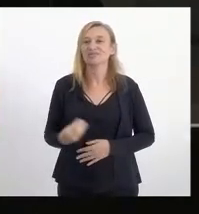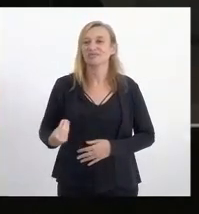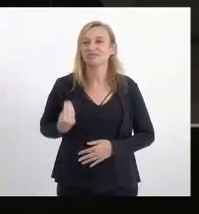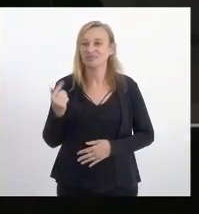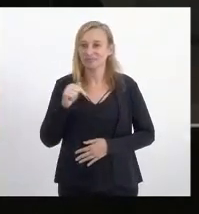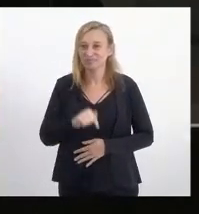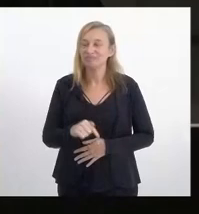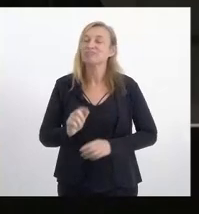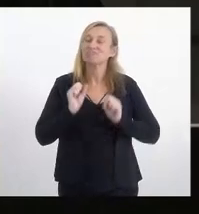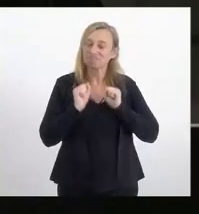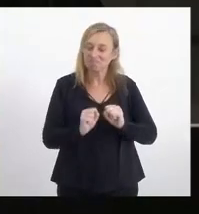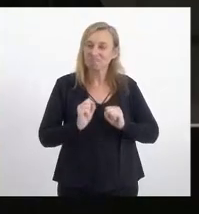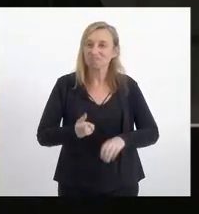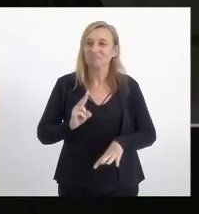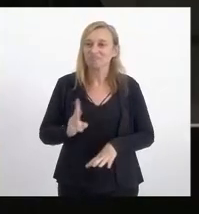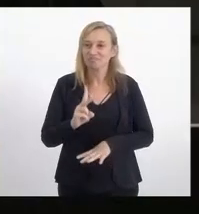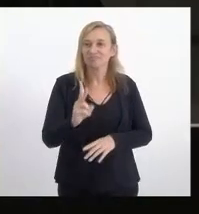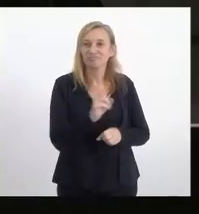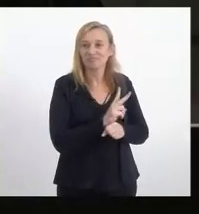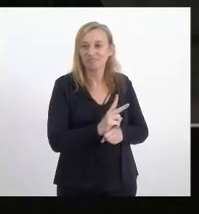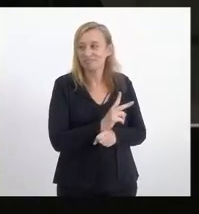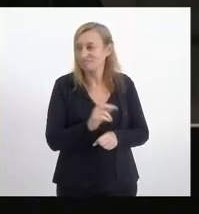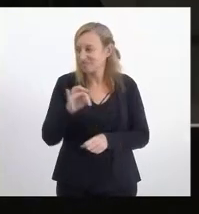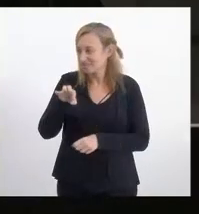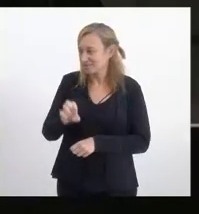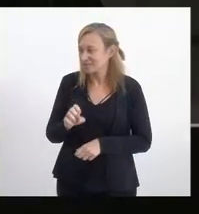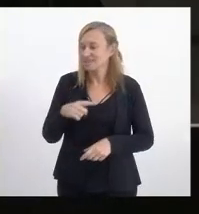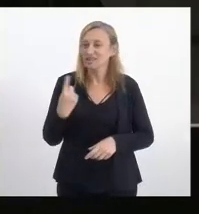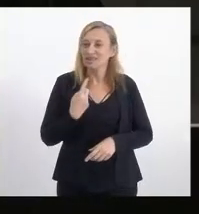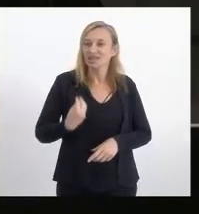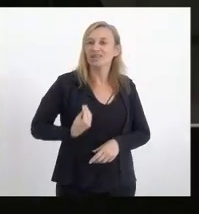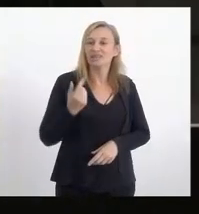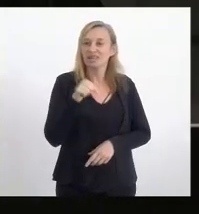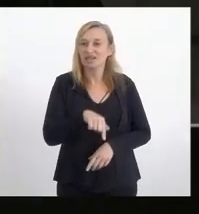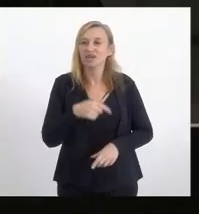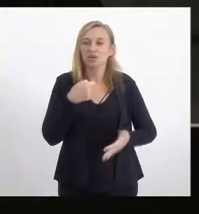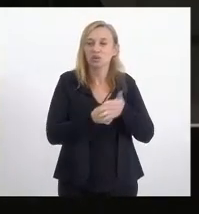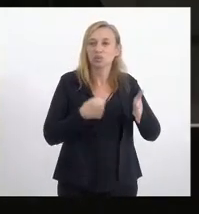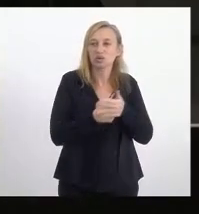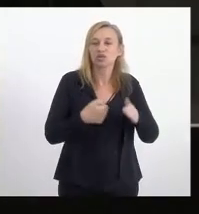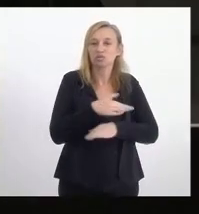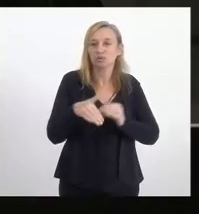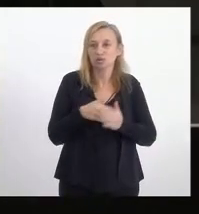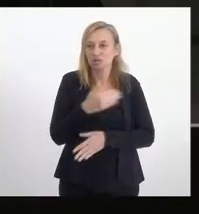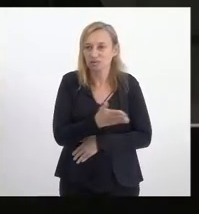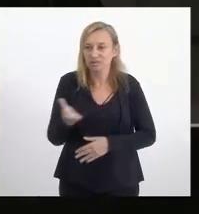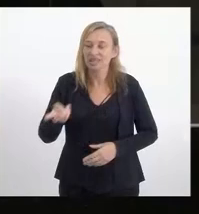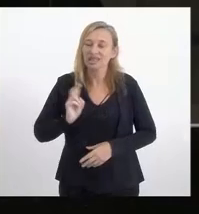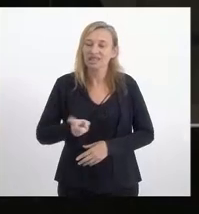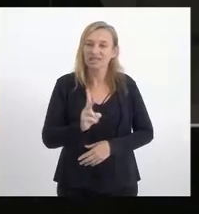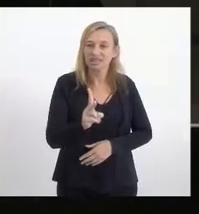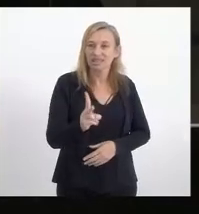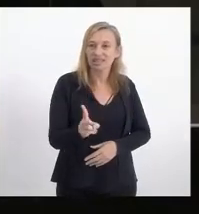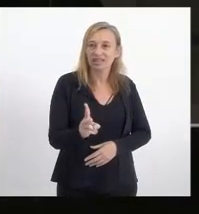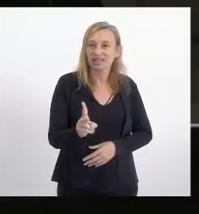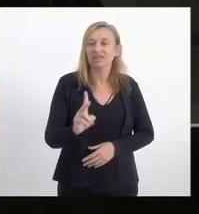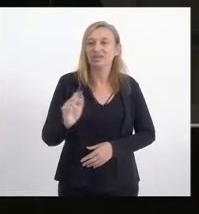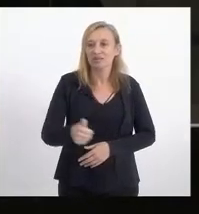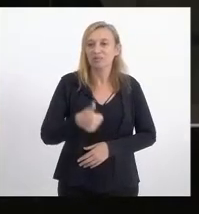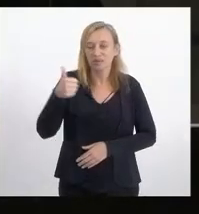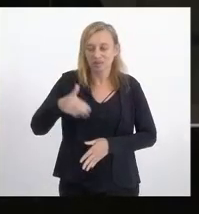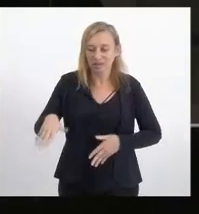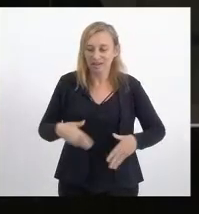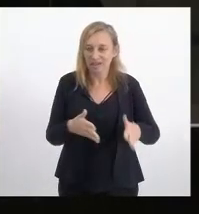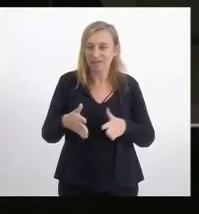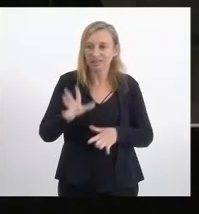estamos aqui podem continuar procurando os nossos gabinetes nós estamos aqui lutando por todos vocês sempre buscando o melhor